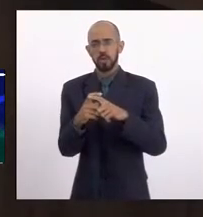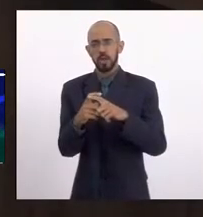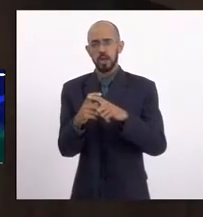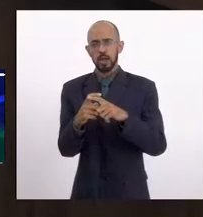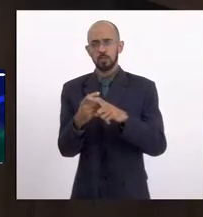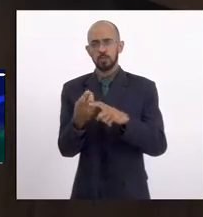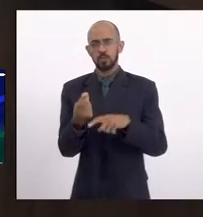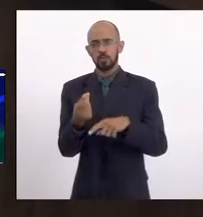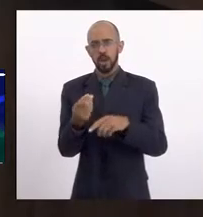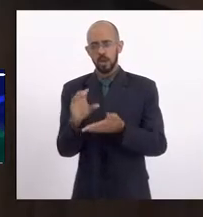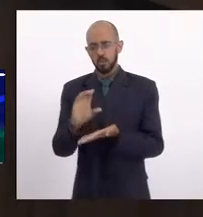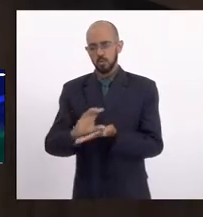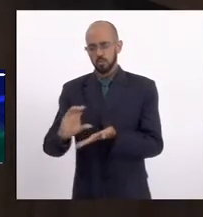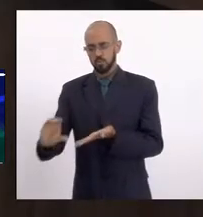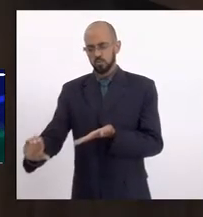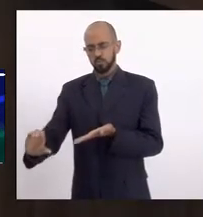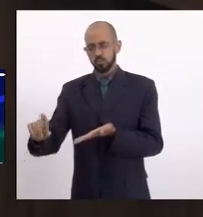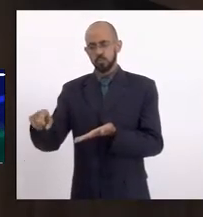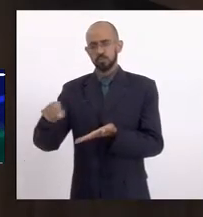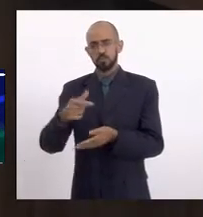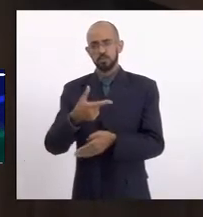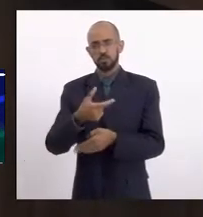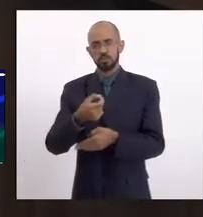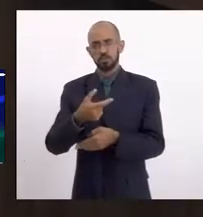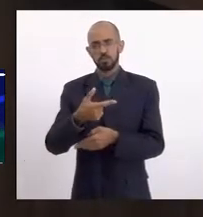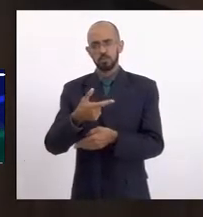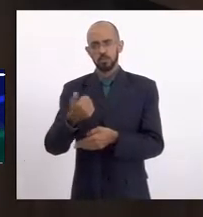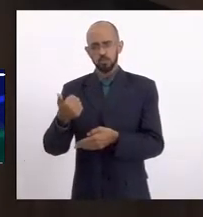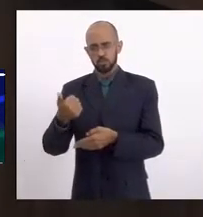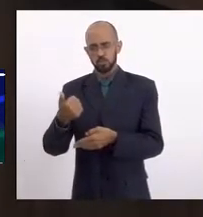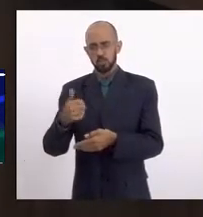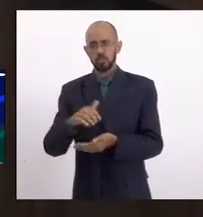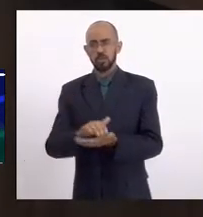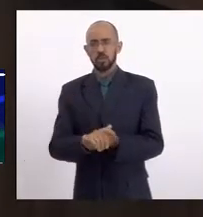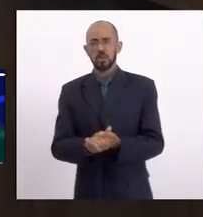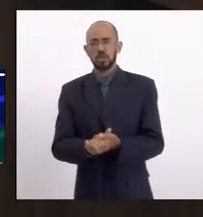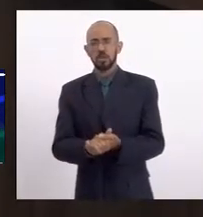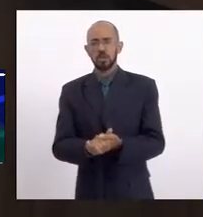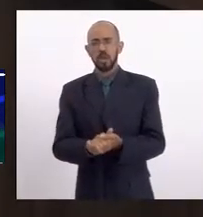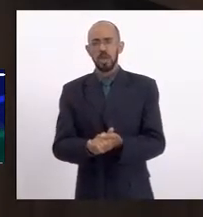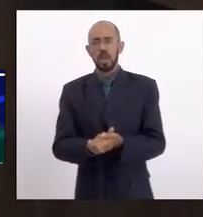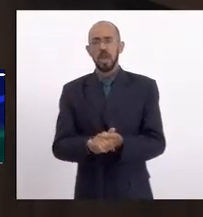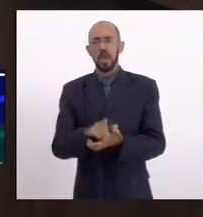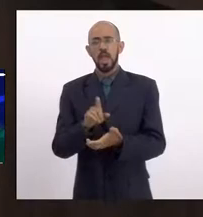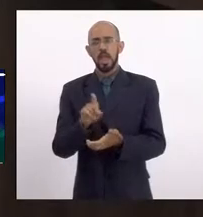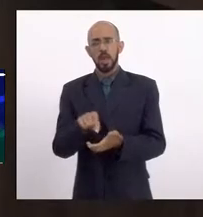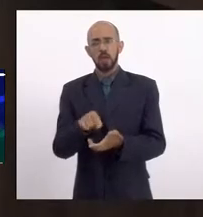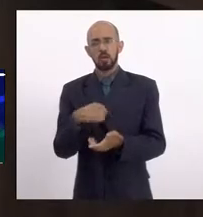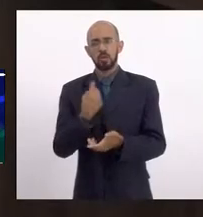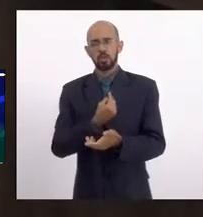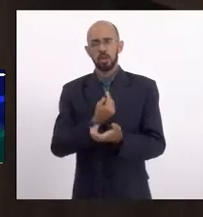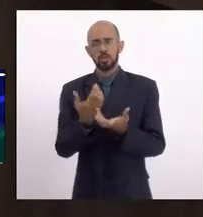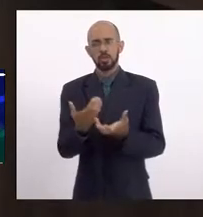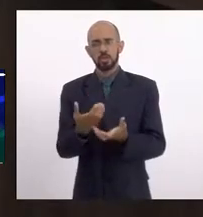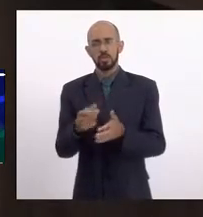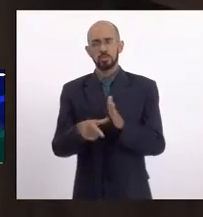x empenhado de 2021 aliás como queremos antes